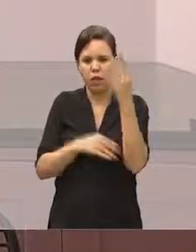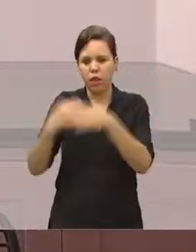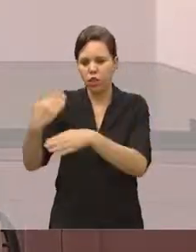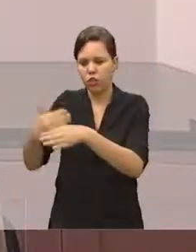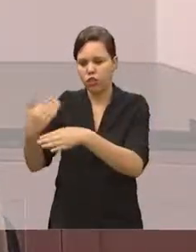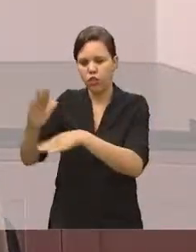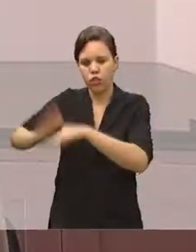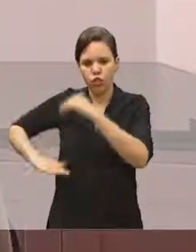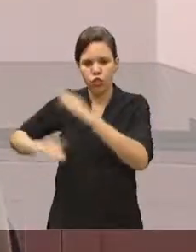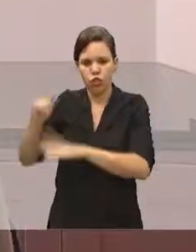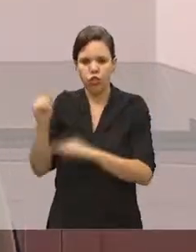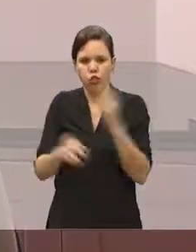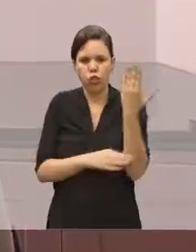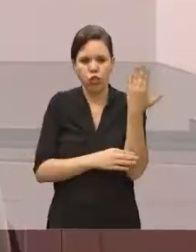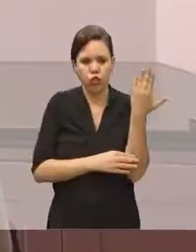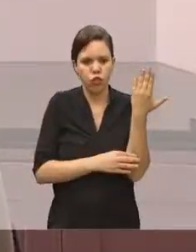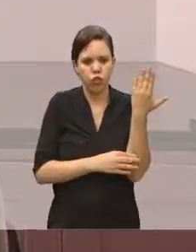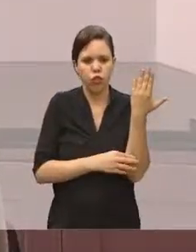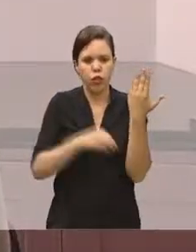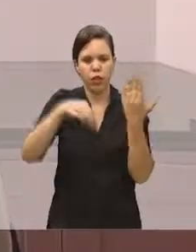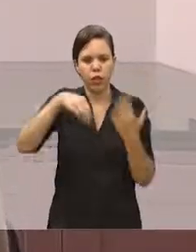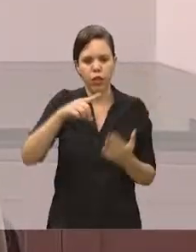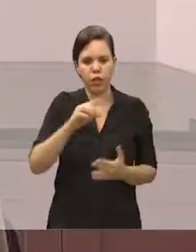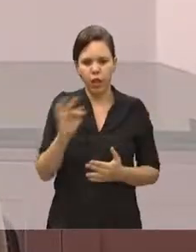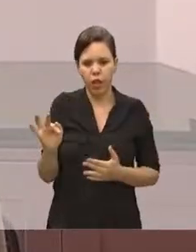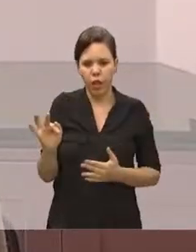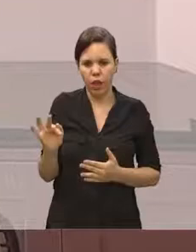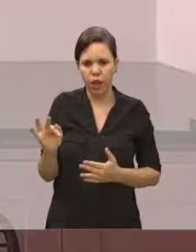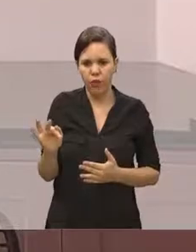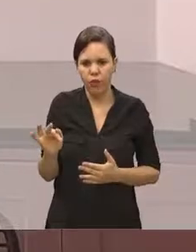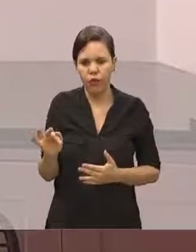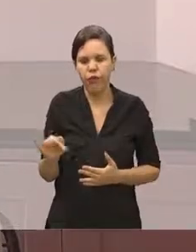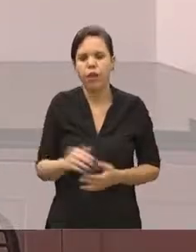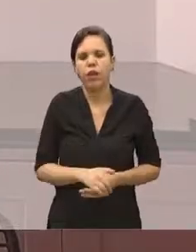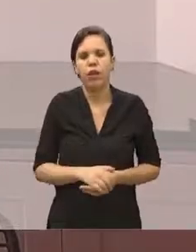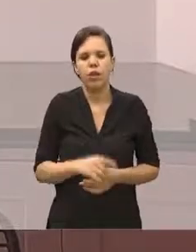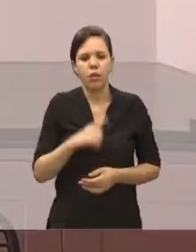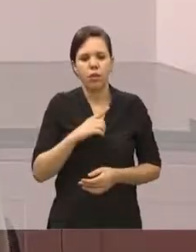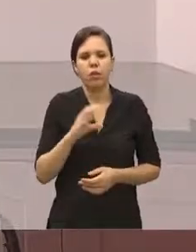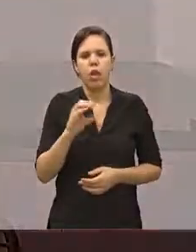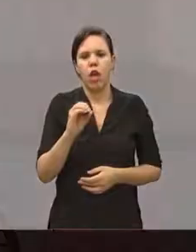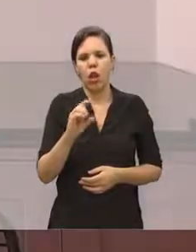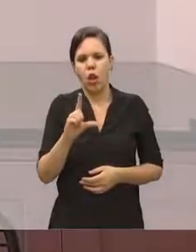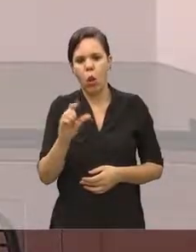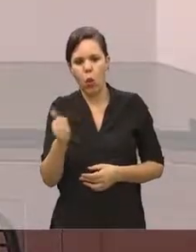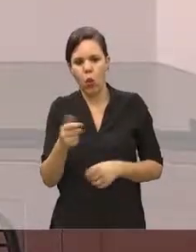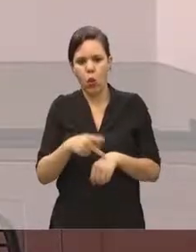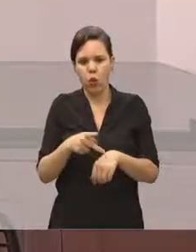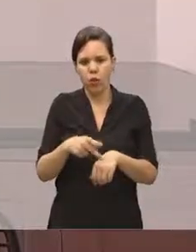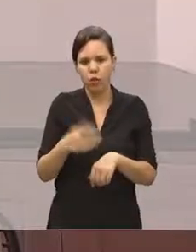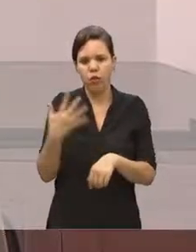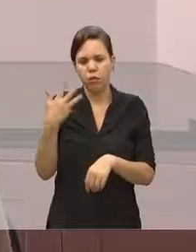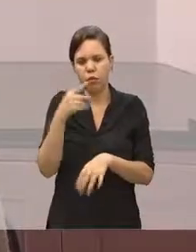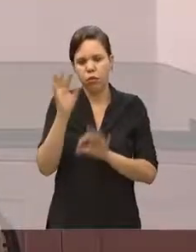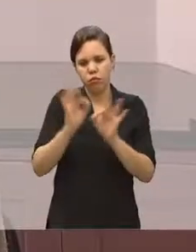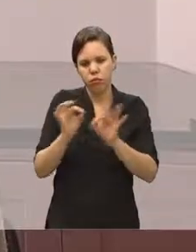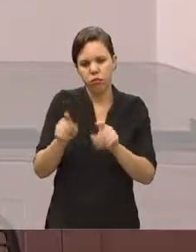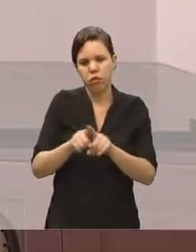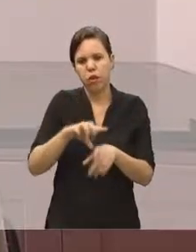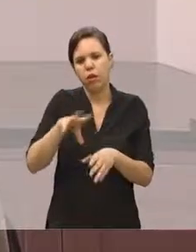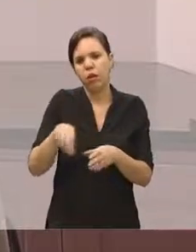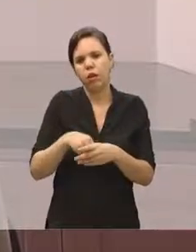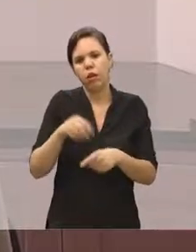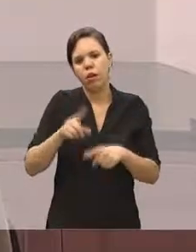de uma madeira mais nobre, que é o MDF, contraste com a louça, e usando o vergalhão de obra. Usar sempre elementos com